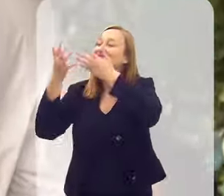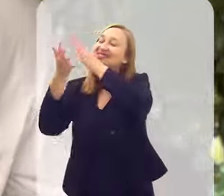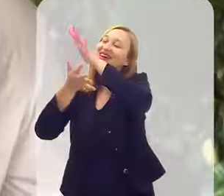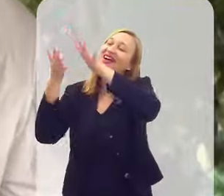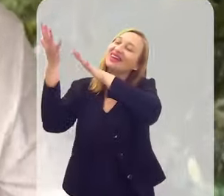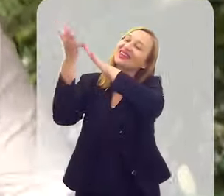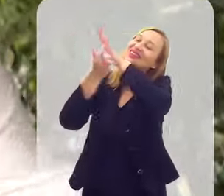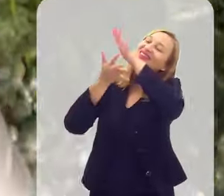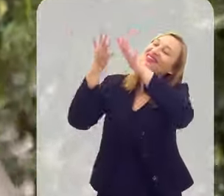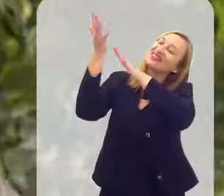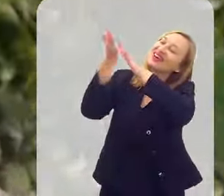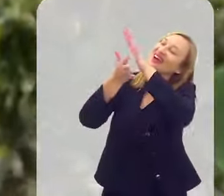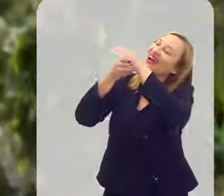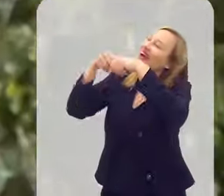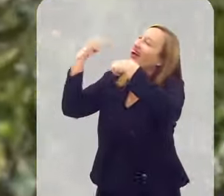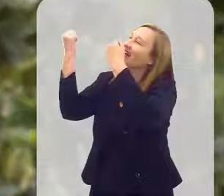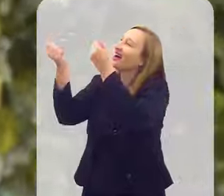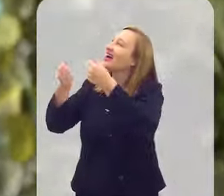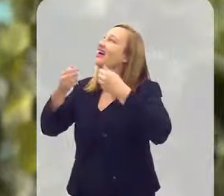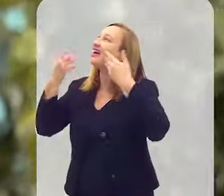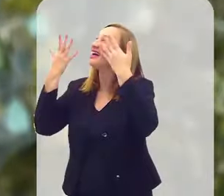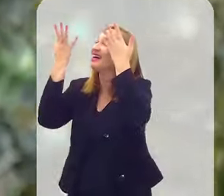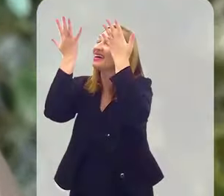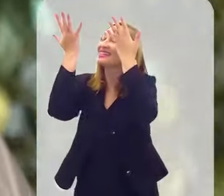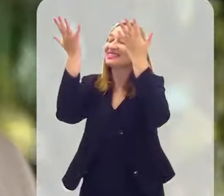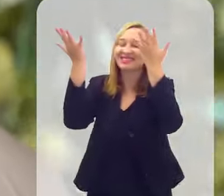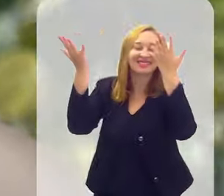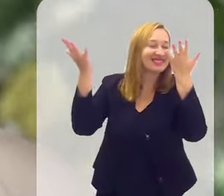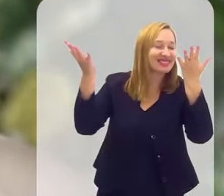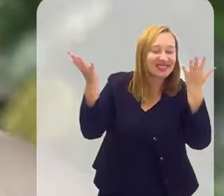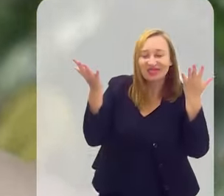Aleluia a te canto